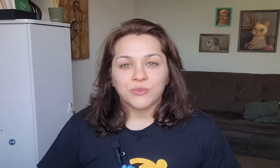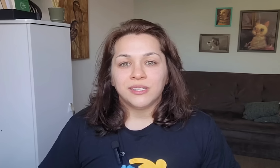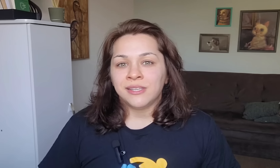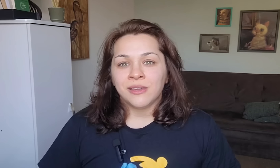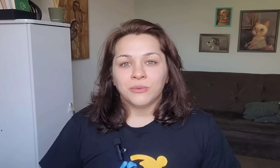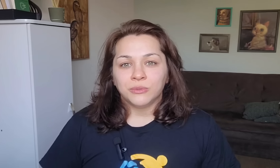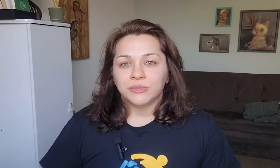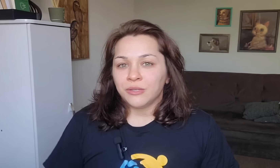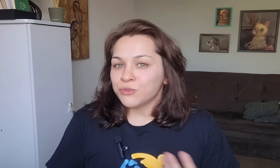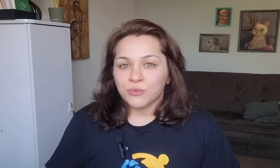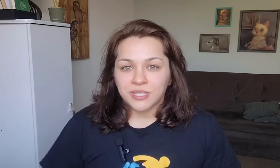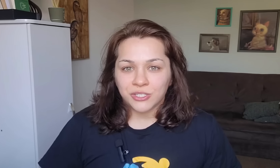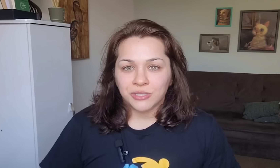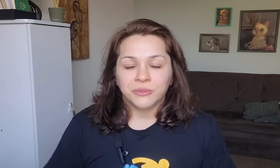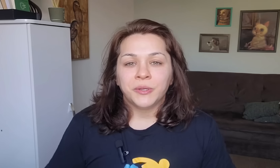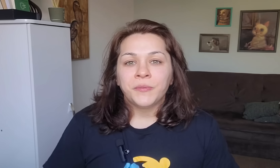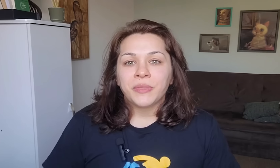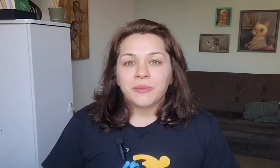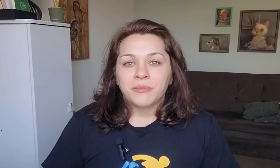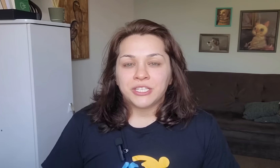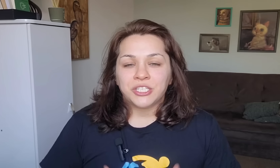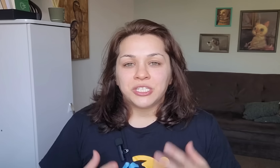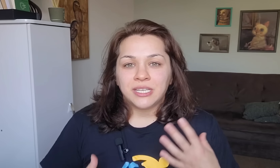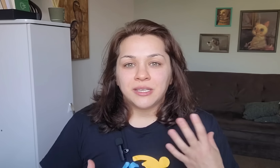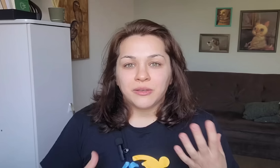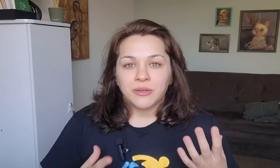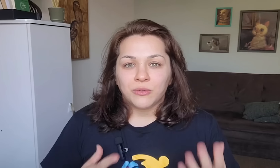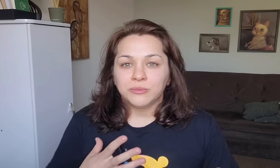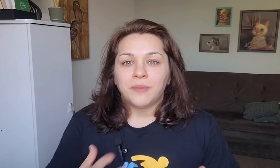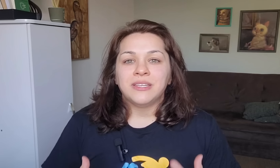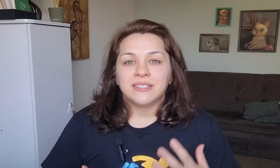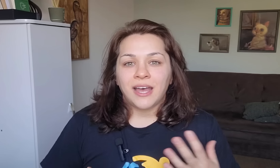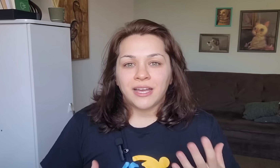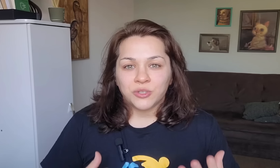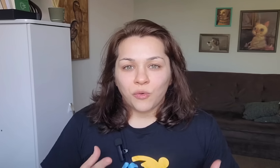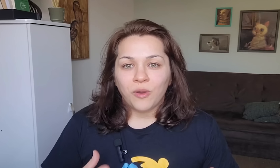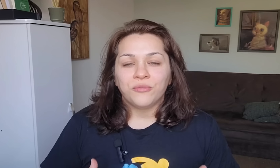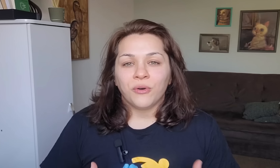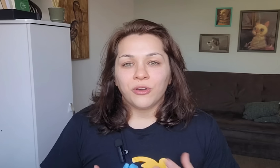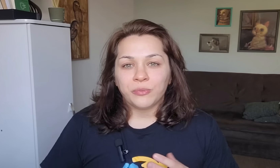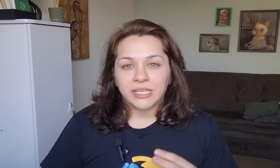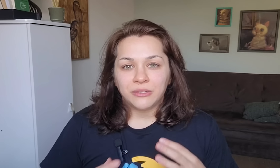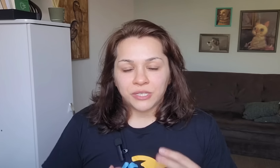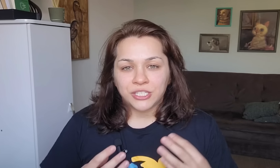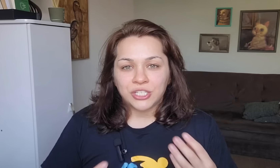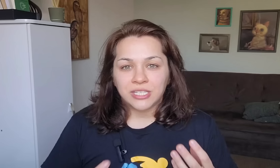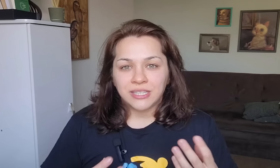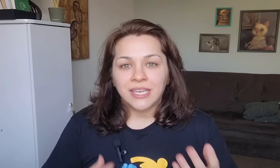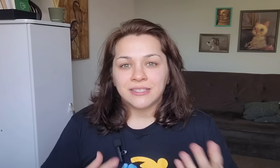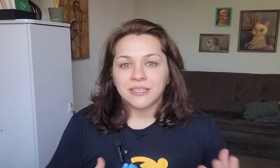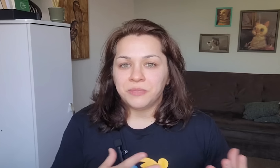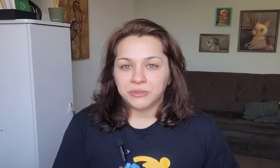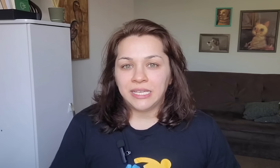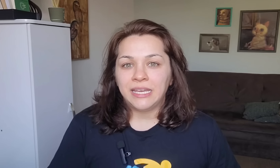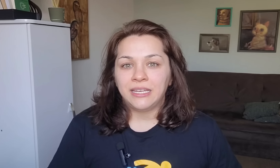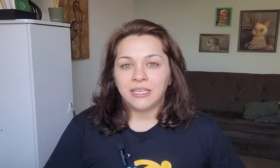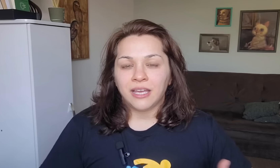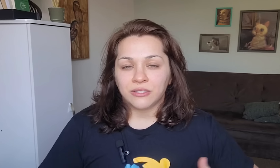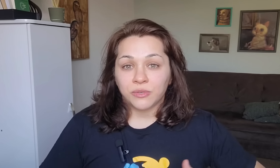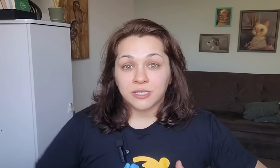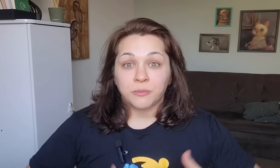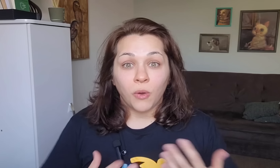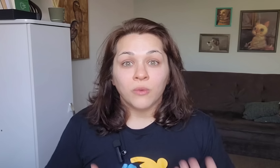nos concedeu, tem nos concedido, para a gente contabilizar de alguma forma aquilo que a gente tem recebido